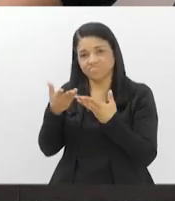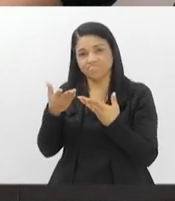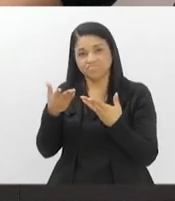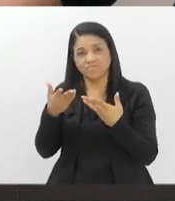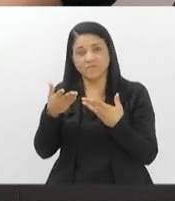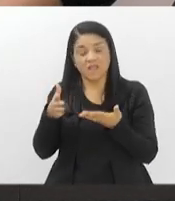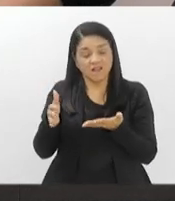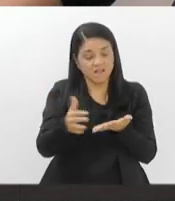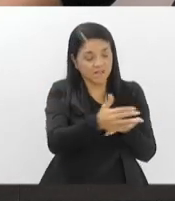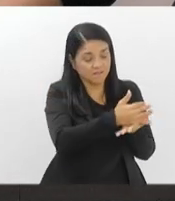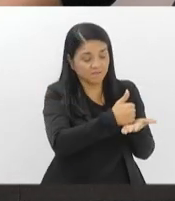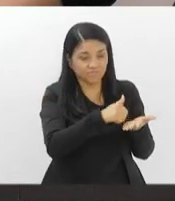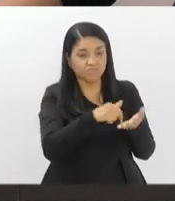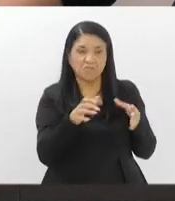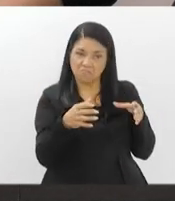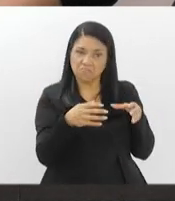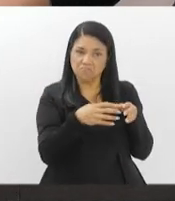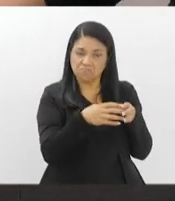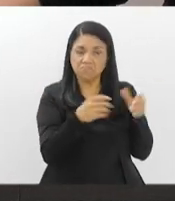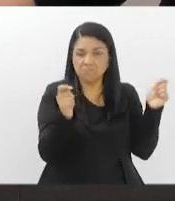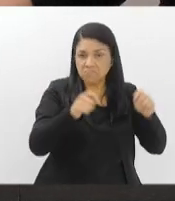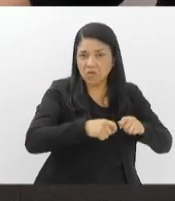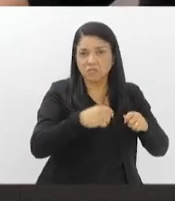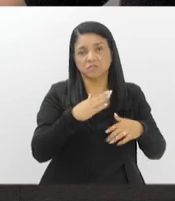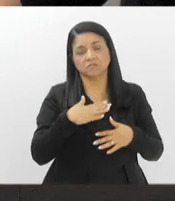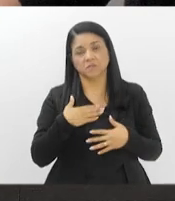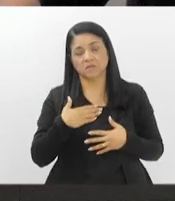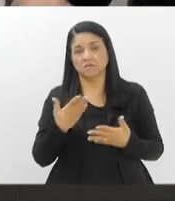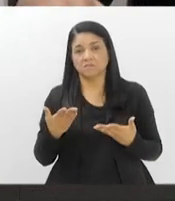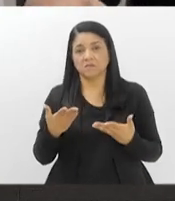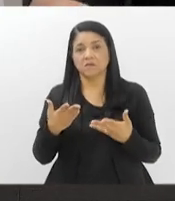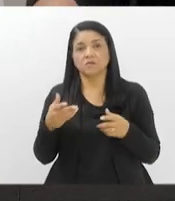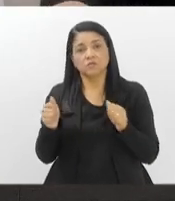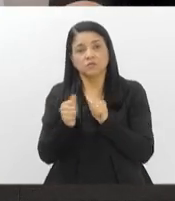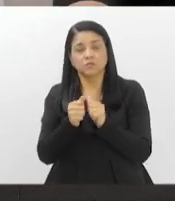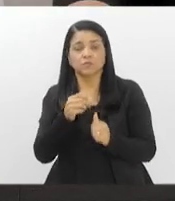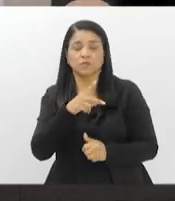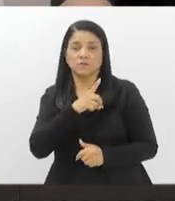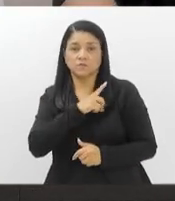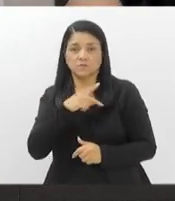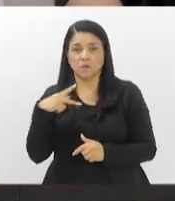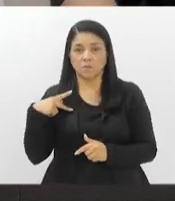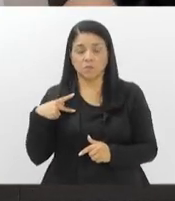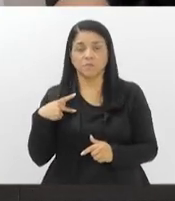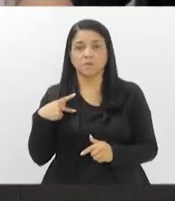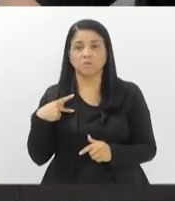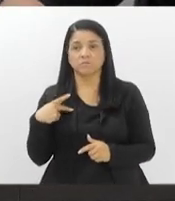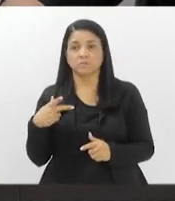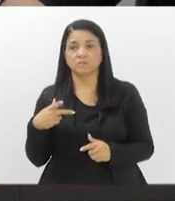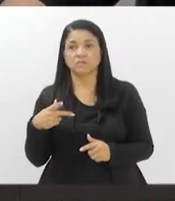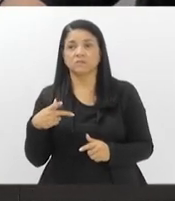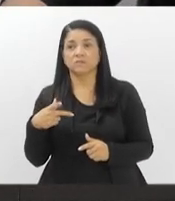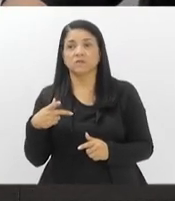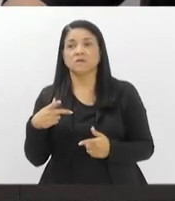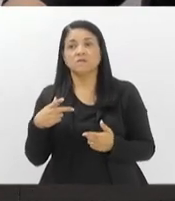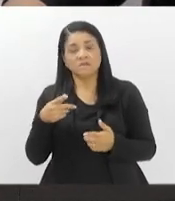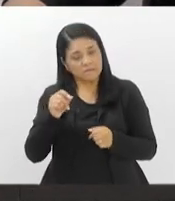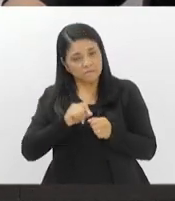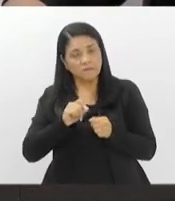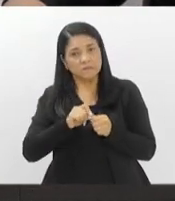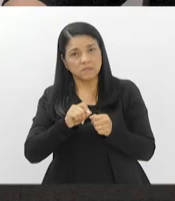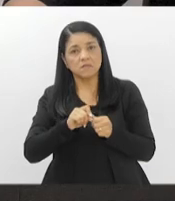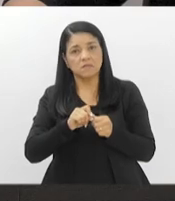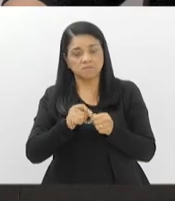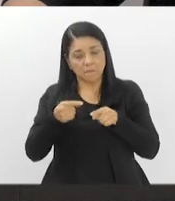levantamento de dados a minha equipe pode fazer isso também junto com o pessoal da da Defensoria e com a com é porque a gente a gente vai ter que fazer algumas